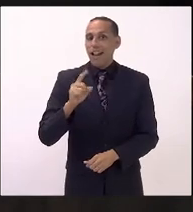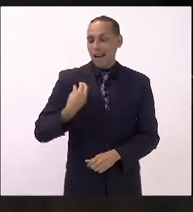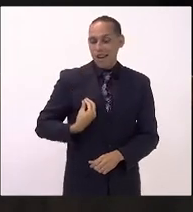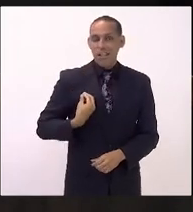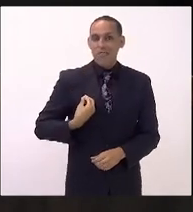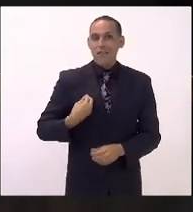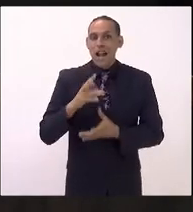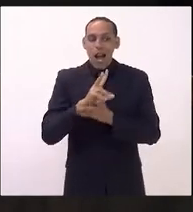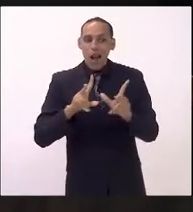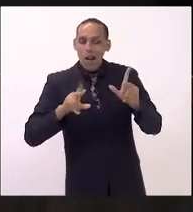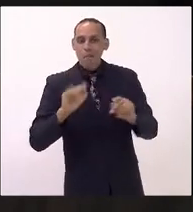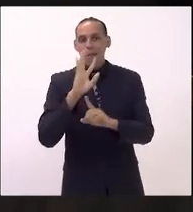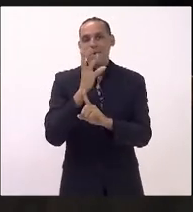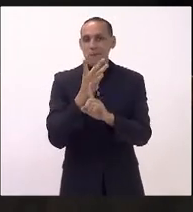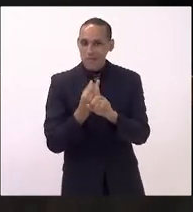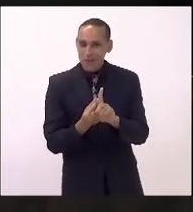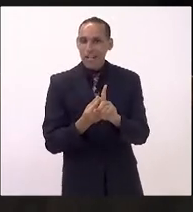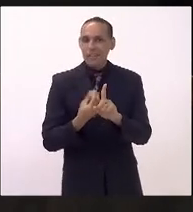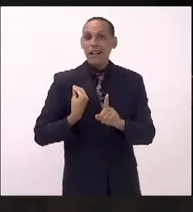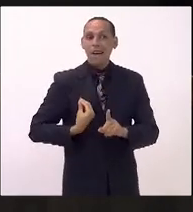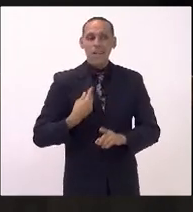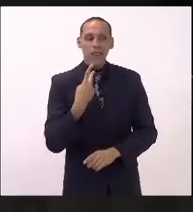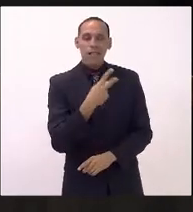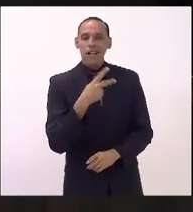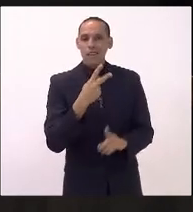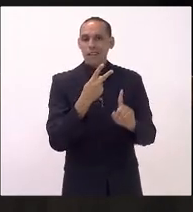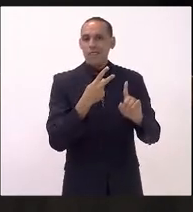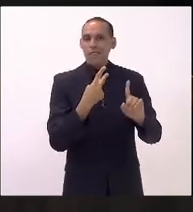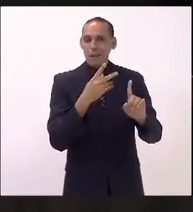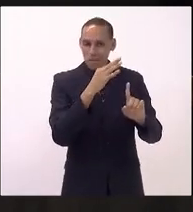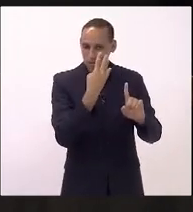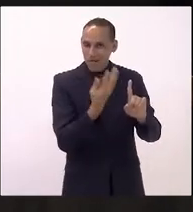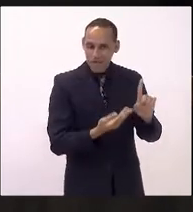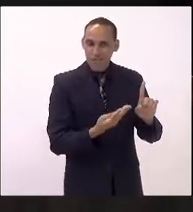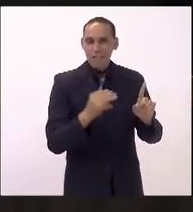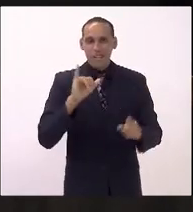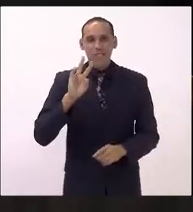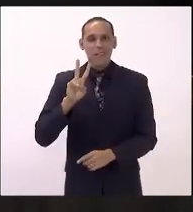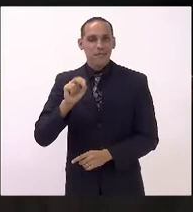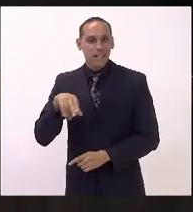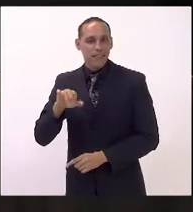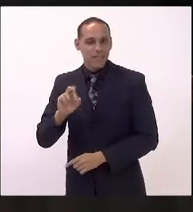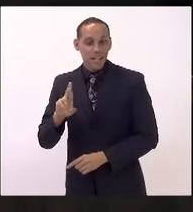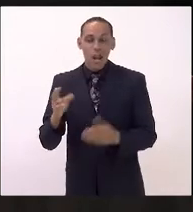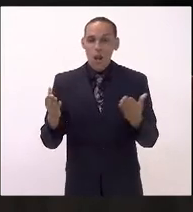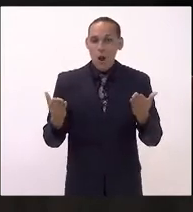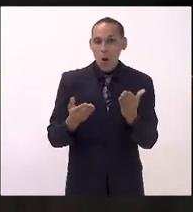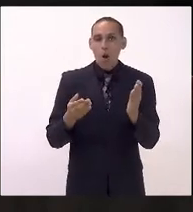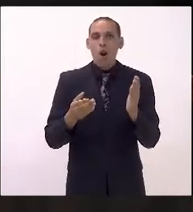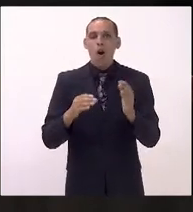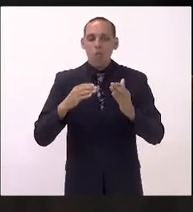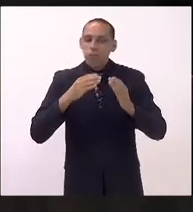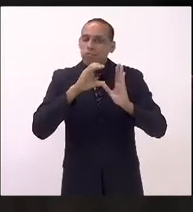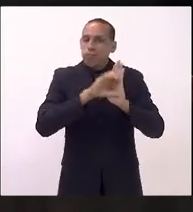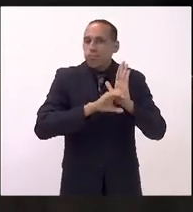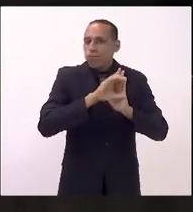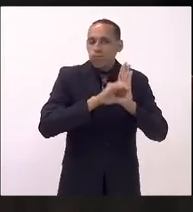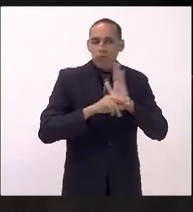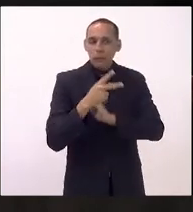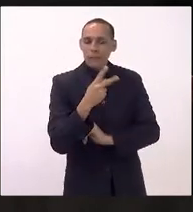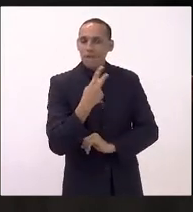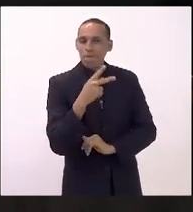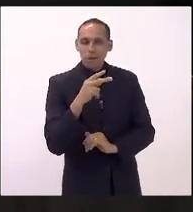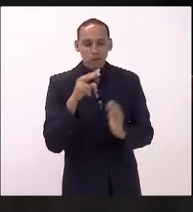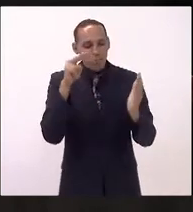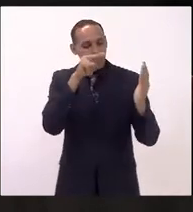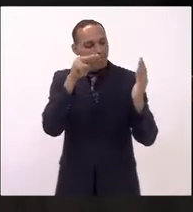na trajetória do professor doutor Ivanir dos Santos. Hoje, ao descrever o currículo construído